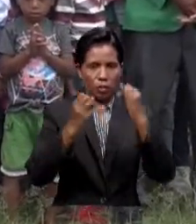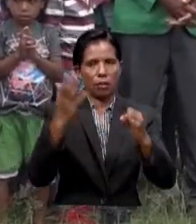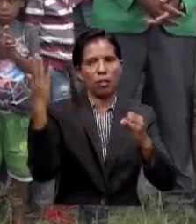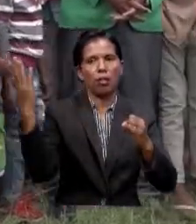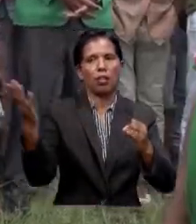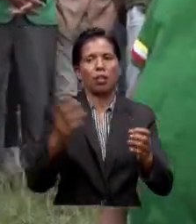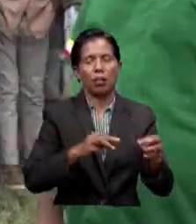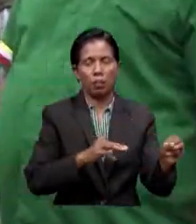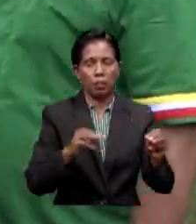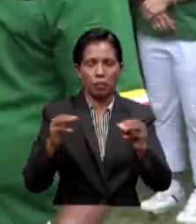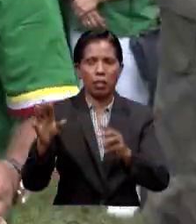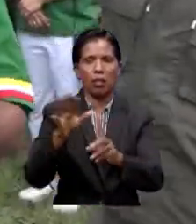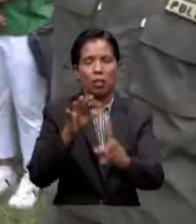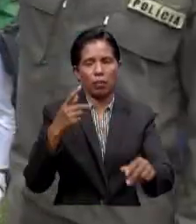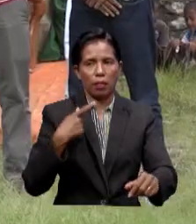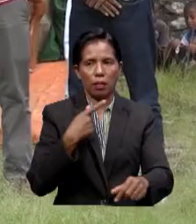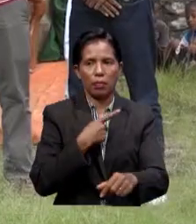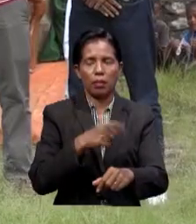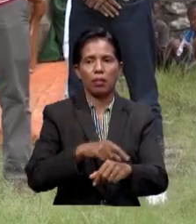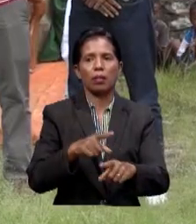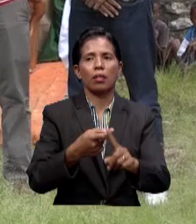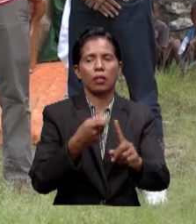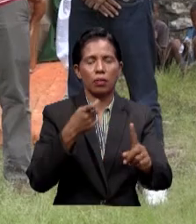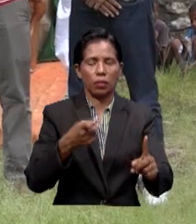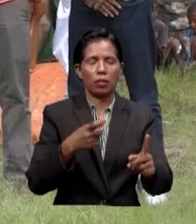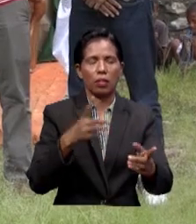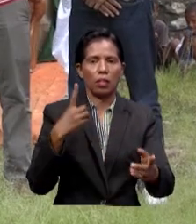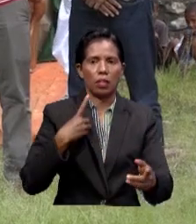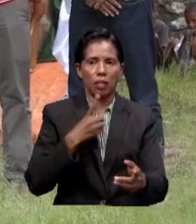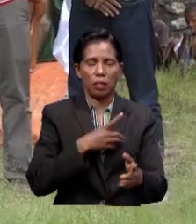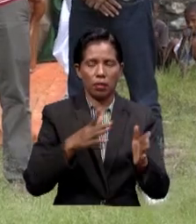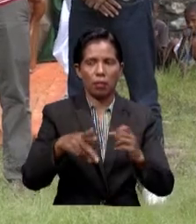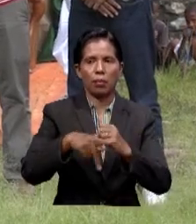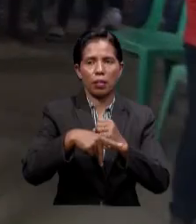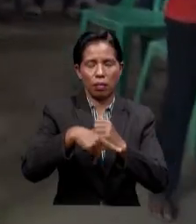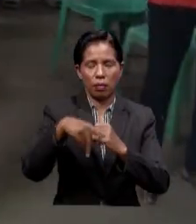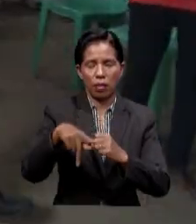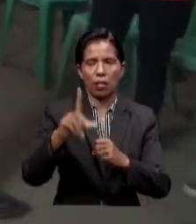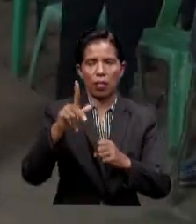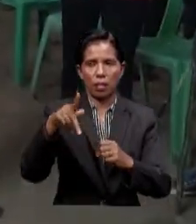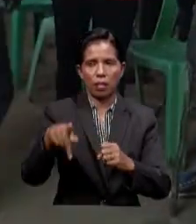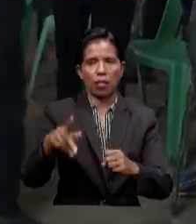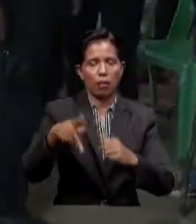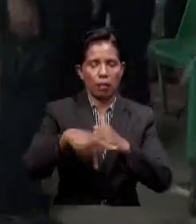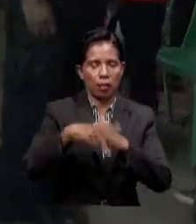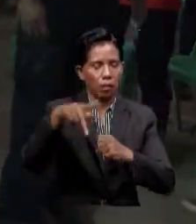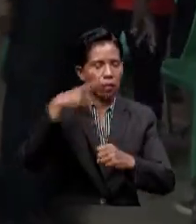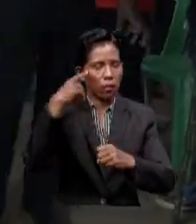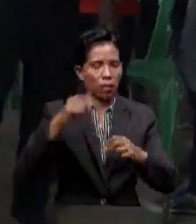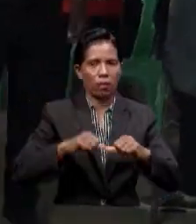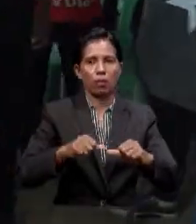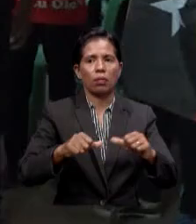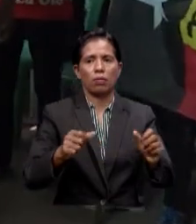molo kakat ba eleição parlamentar. Mas bem, o plenário deputado bancada PLP considera partido político Balon hahu